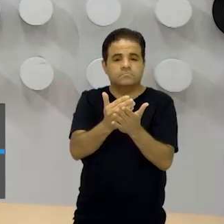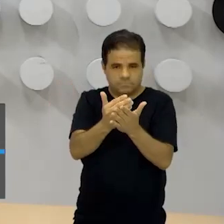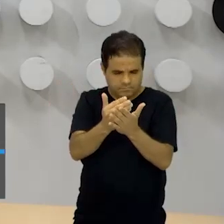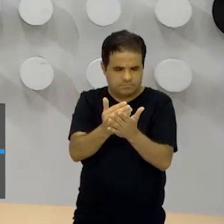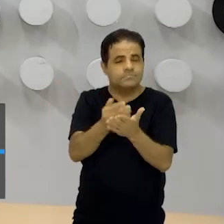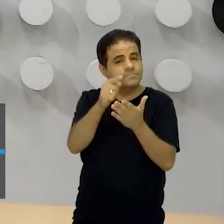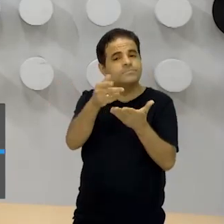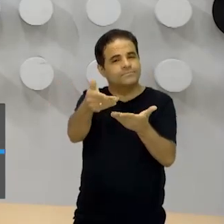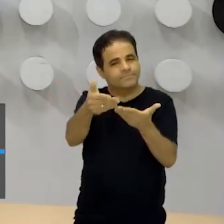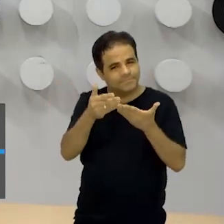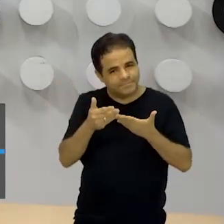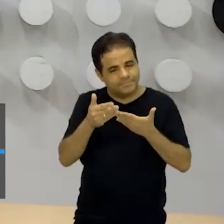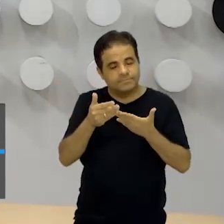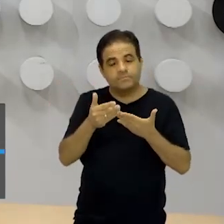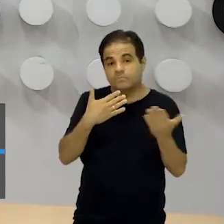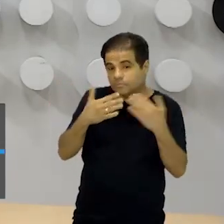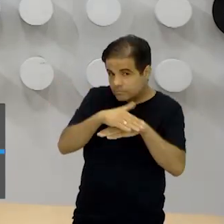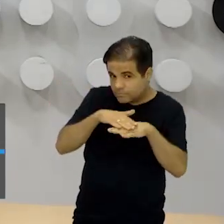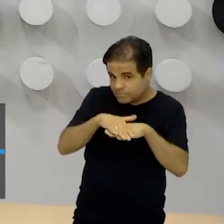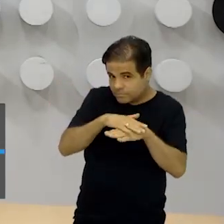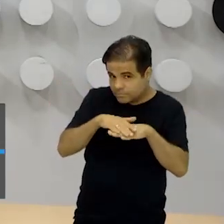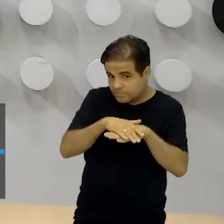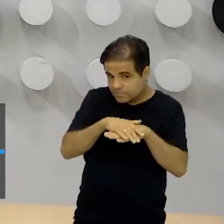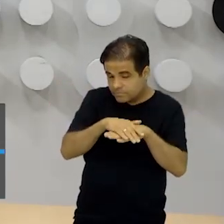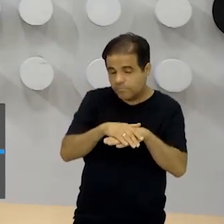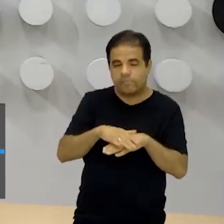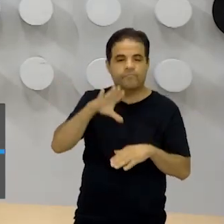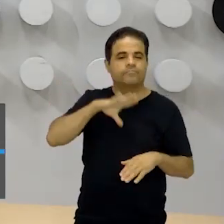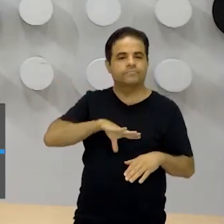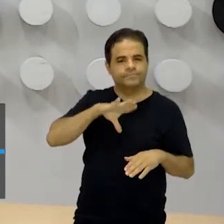está convidado. Quer conversar conosco? Língua Portuguesa